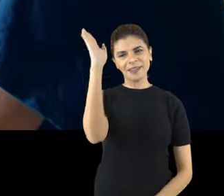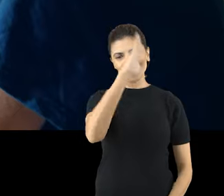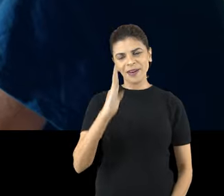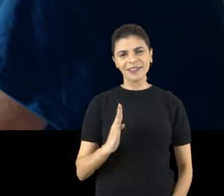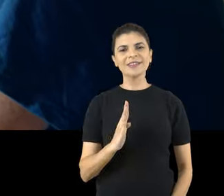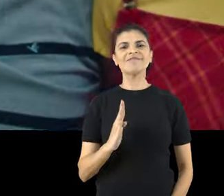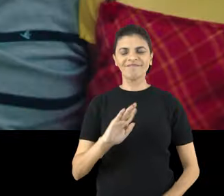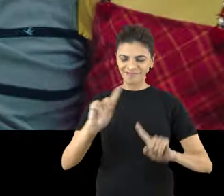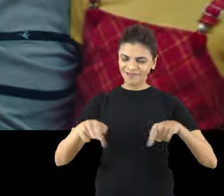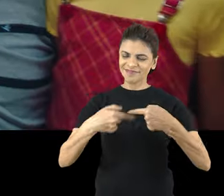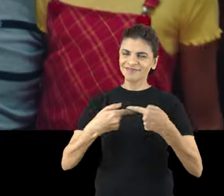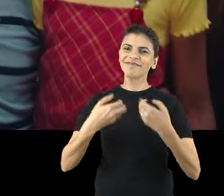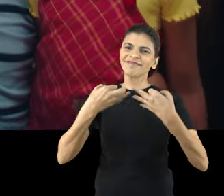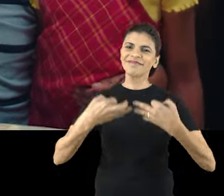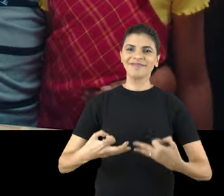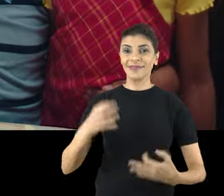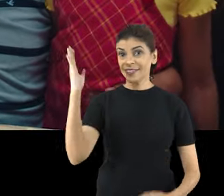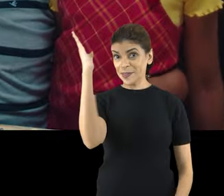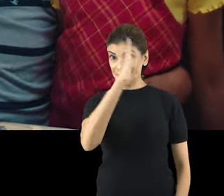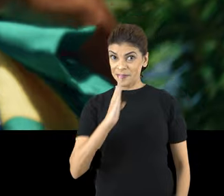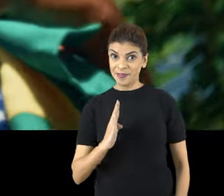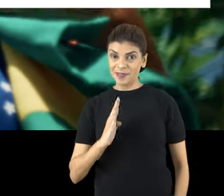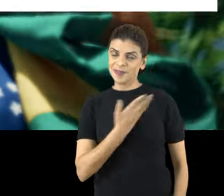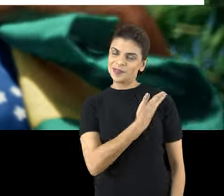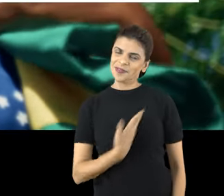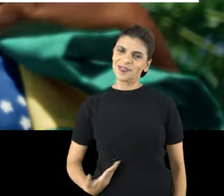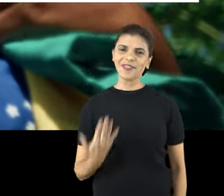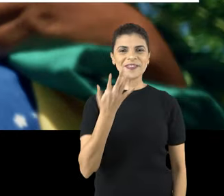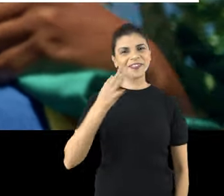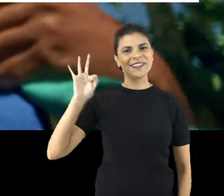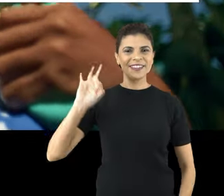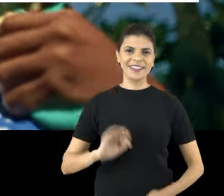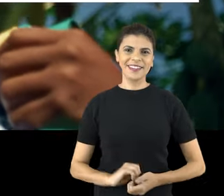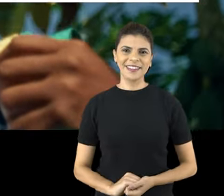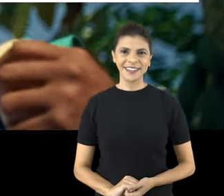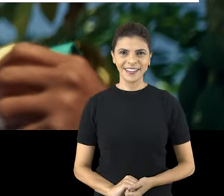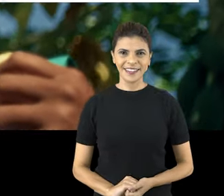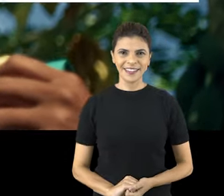no Brasil. A gente está no rumo certo. Brasil. Governo Federal.